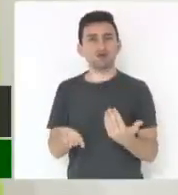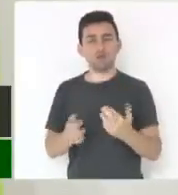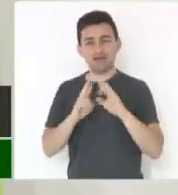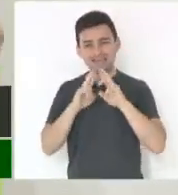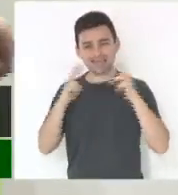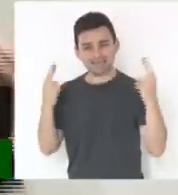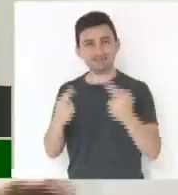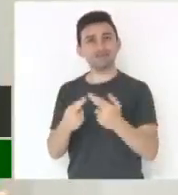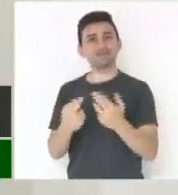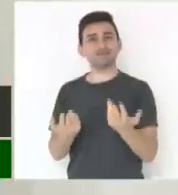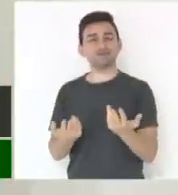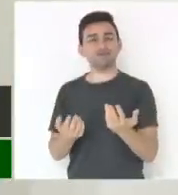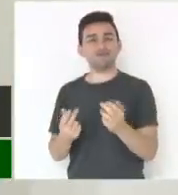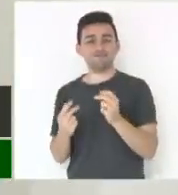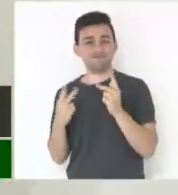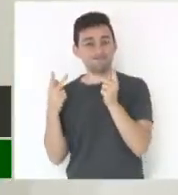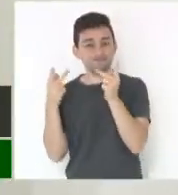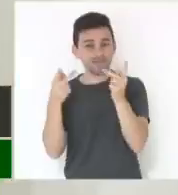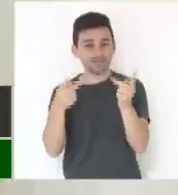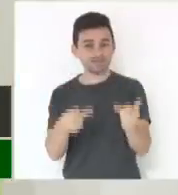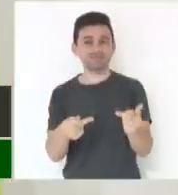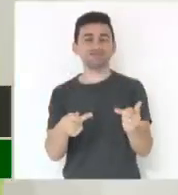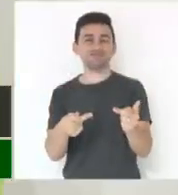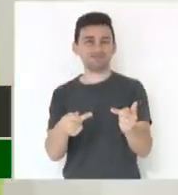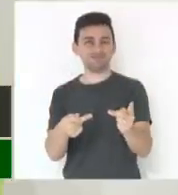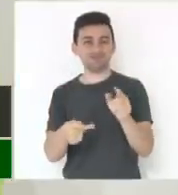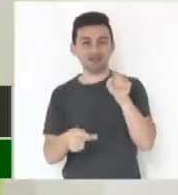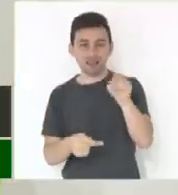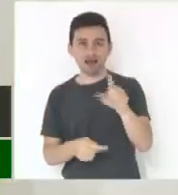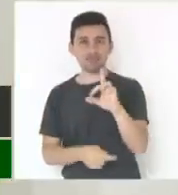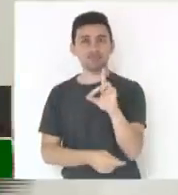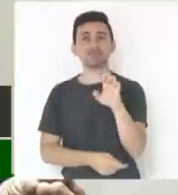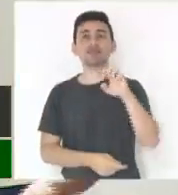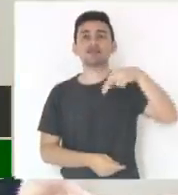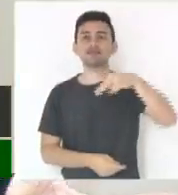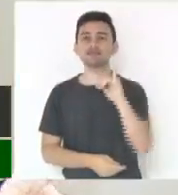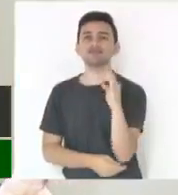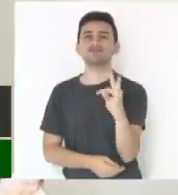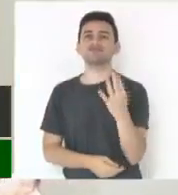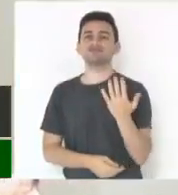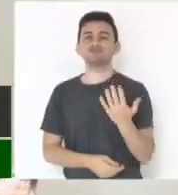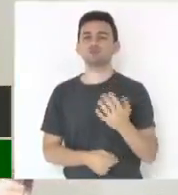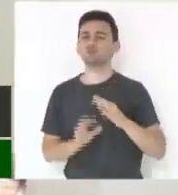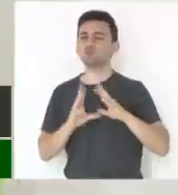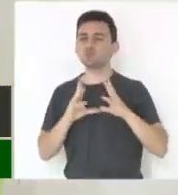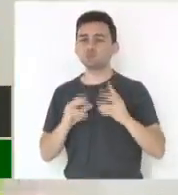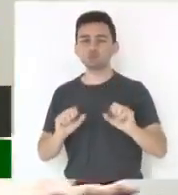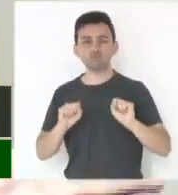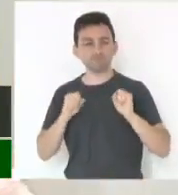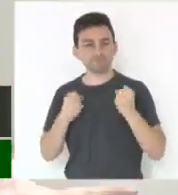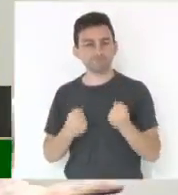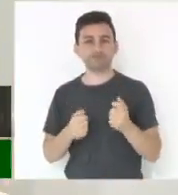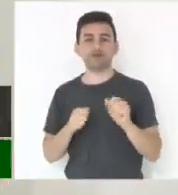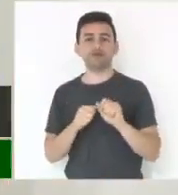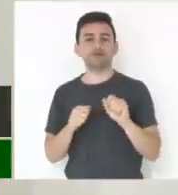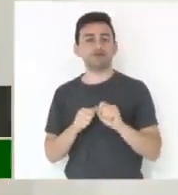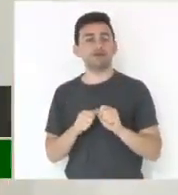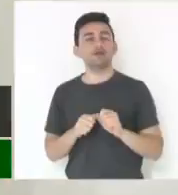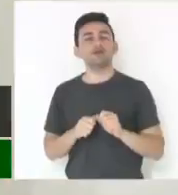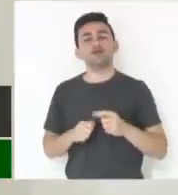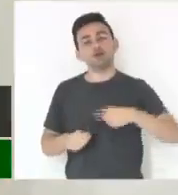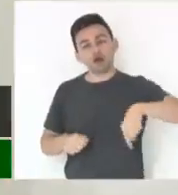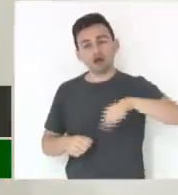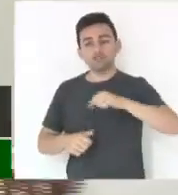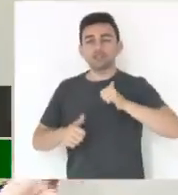reuniões, visitas no próprio DENIT e tudo que era possível fazer. E temos esperança